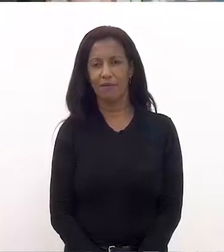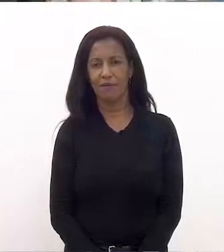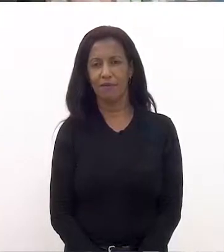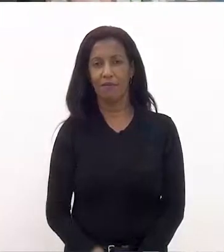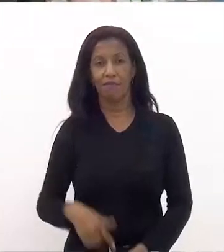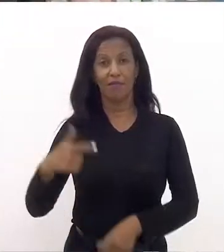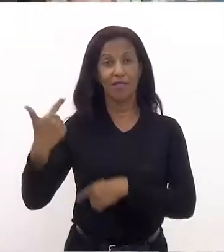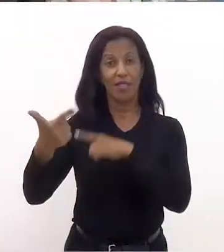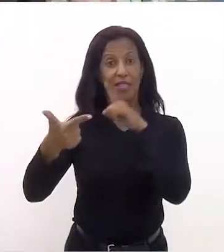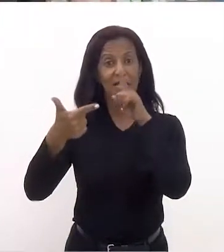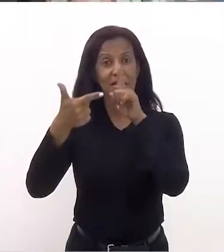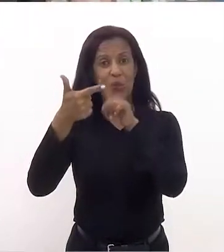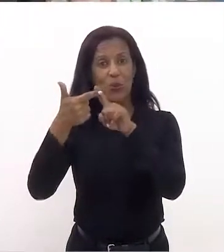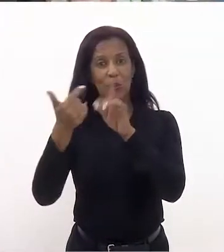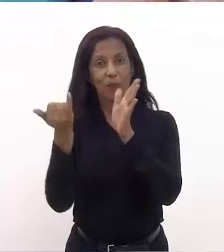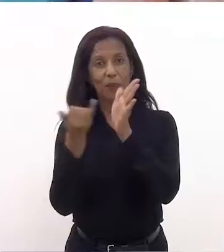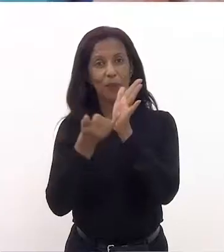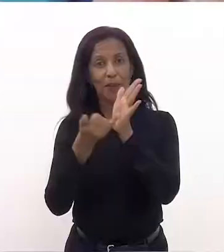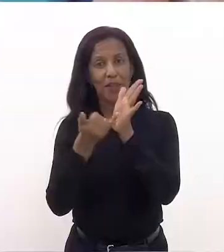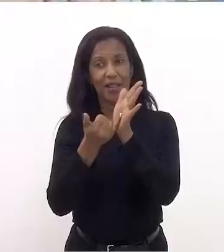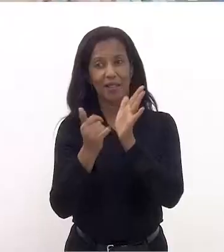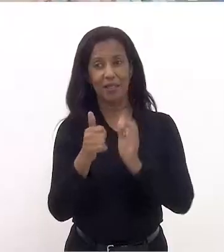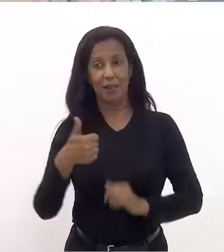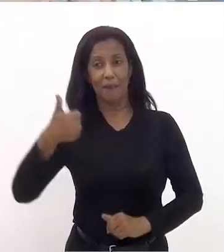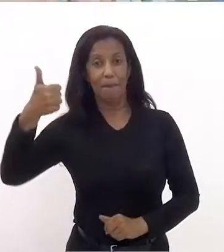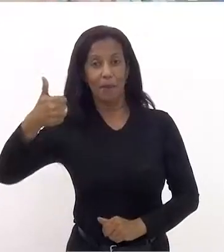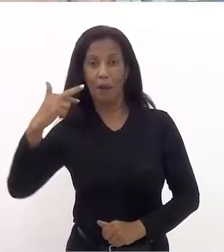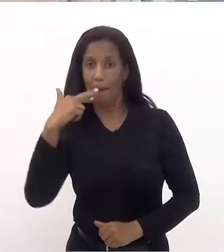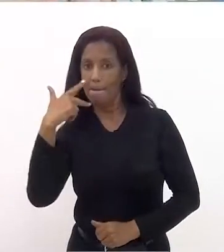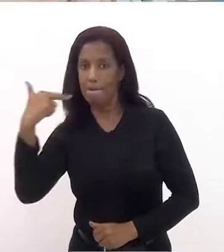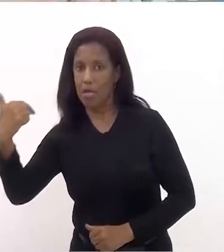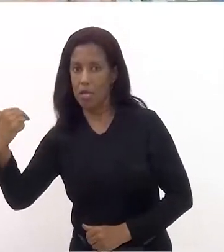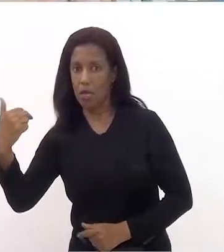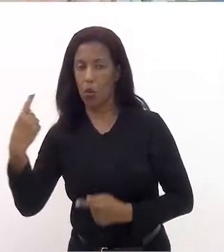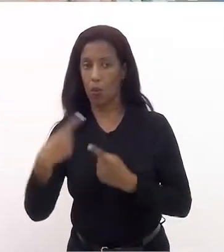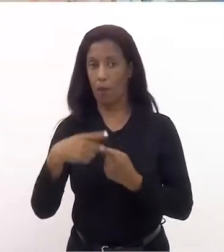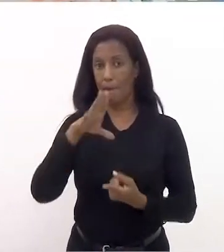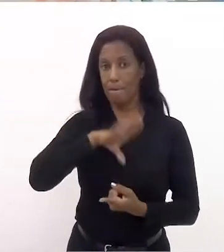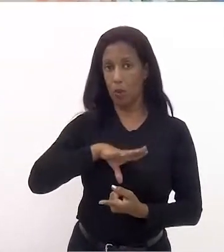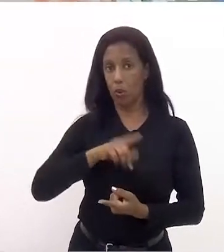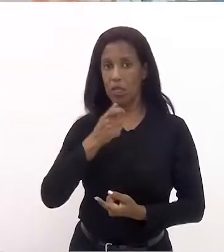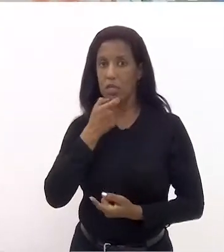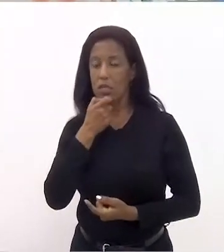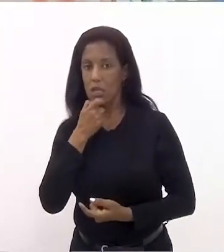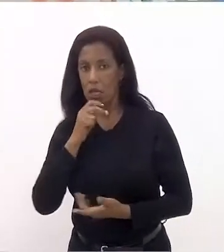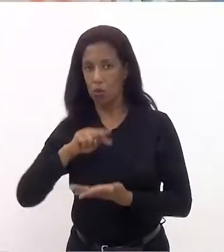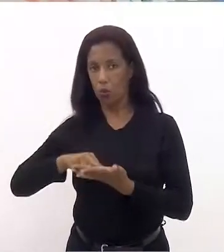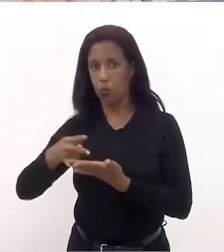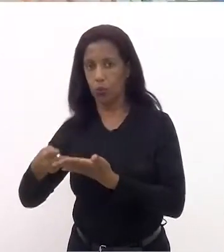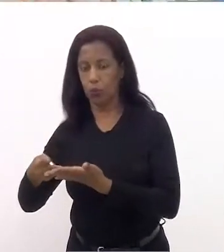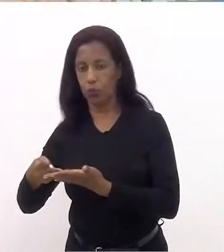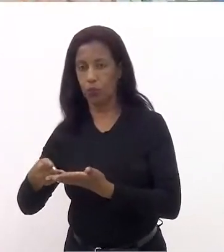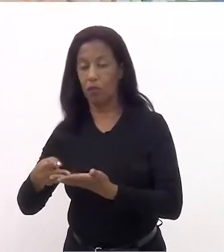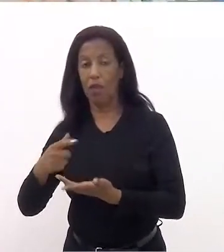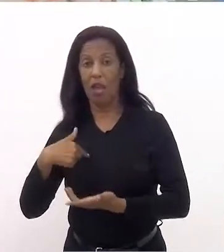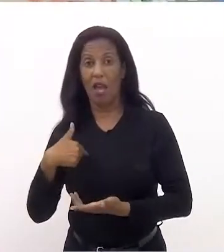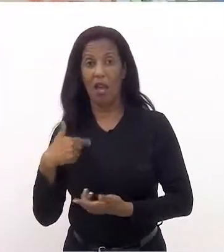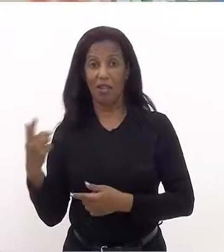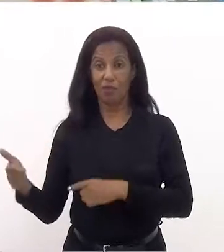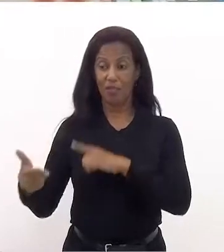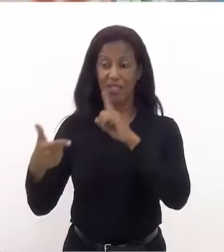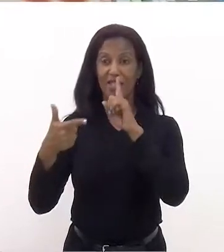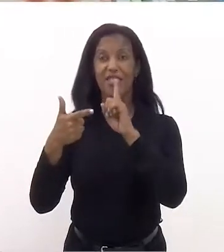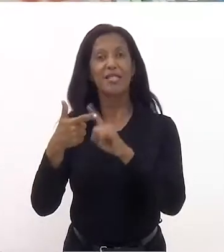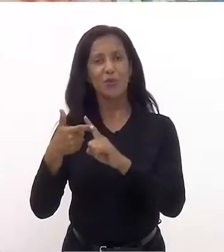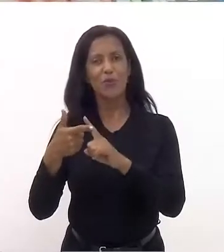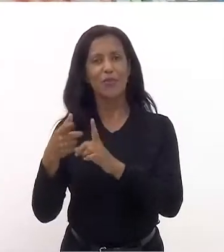É a segunda edição desse livro. A primeira edição foi bilíngue, português e inglês. Aí eu fiz